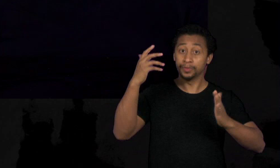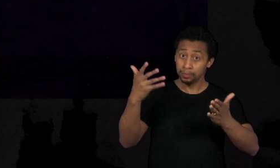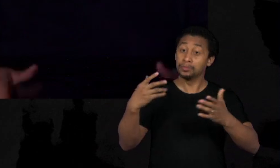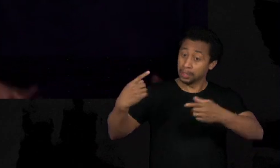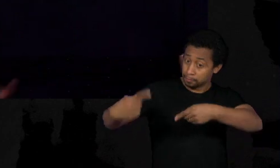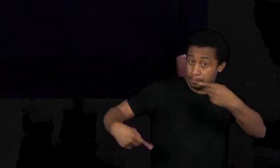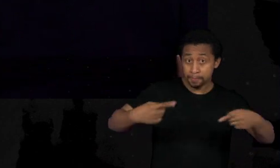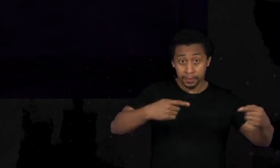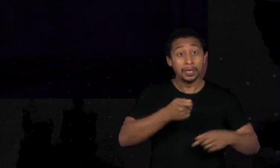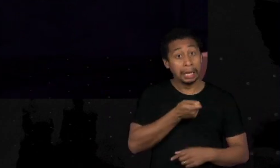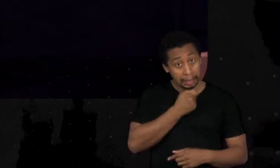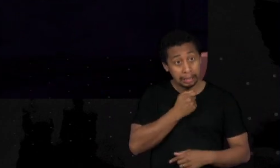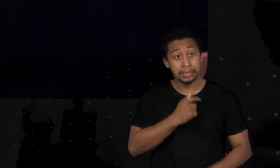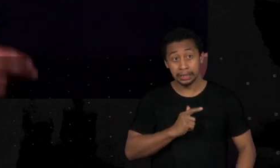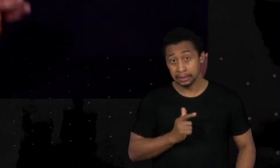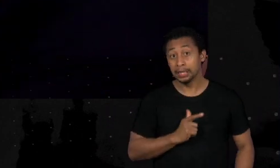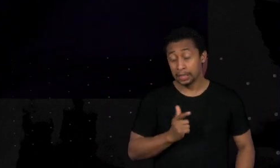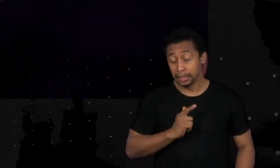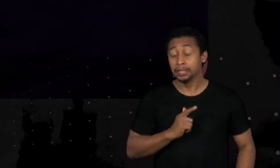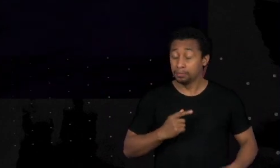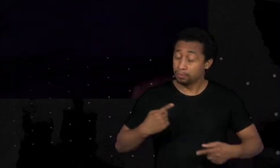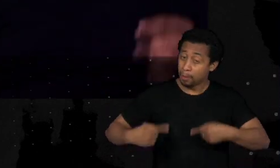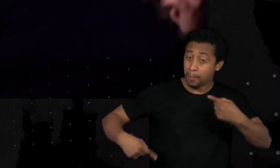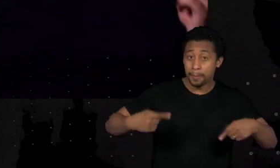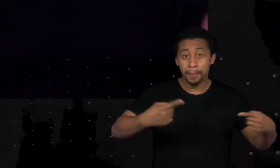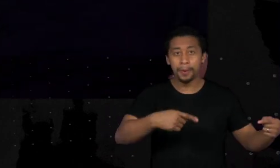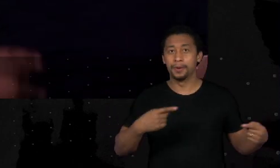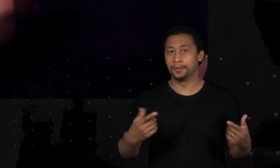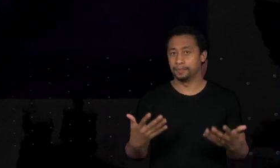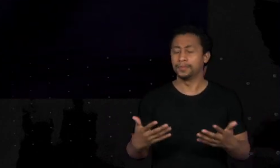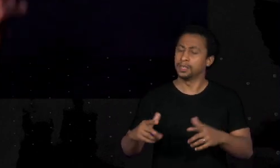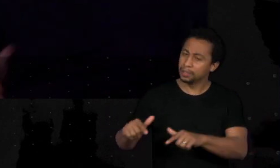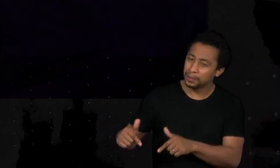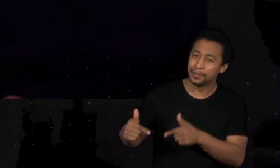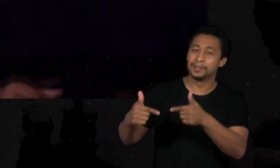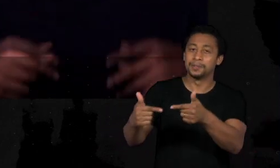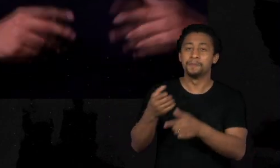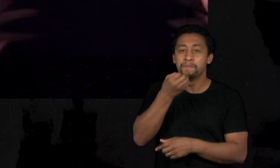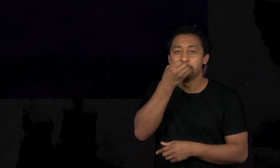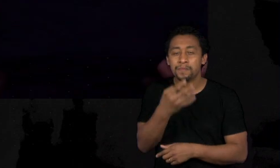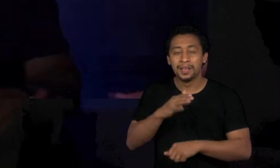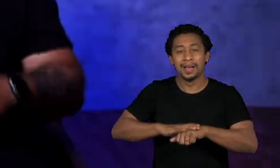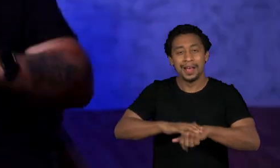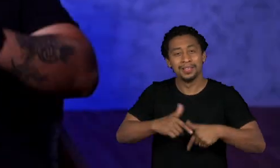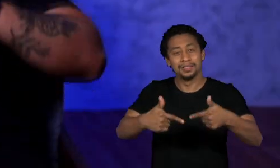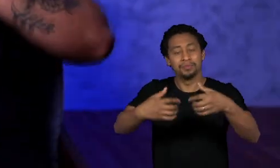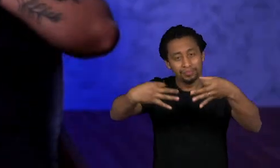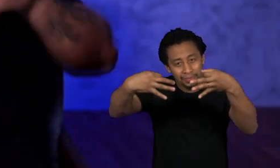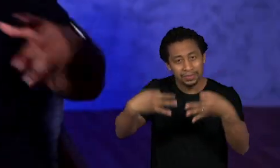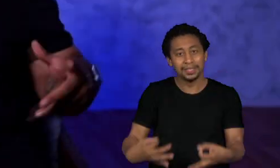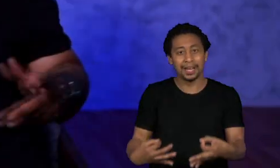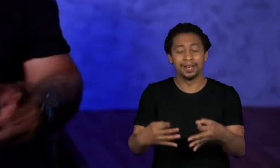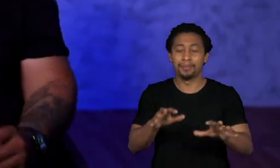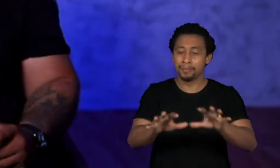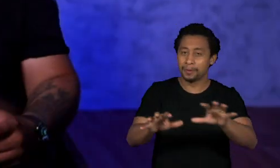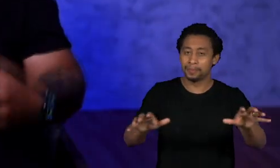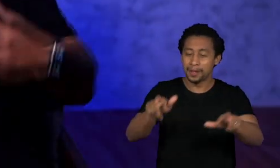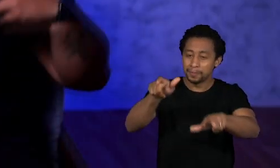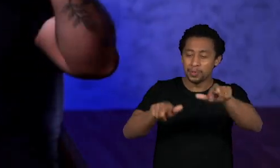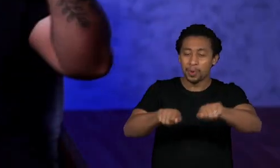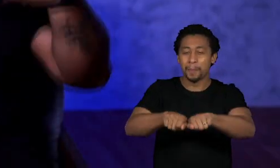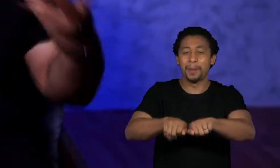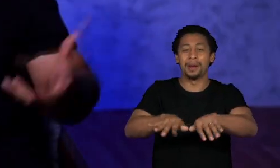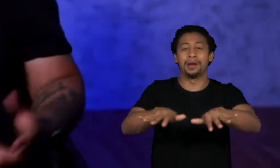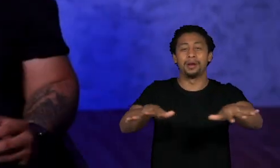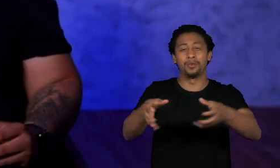disputa ainda, nesse momento ela está em disputa, falando bem, fazendo bem, comunicando bem para todas as pessoas, comunicando com o máximo de pessoas,